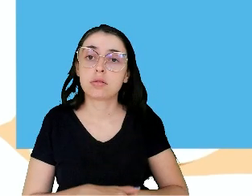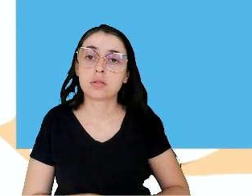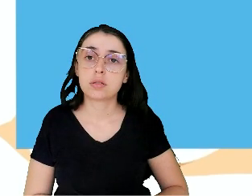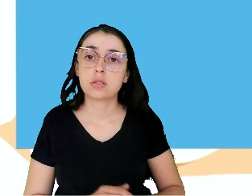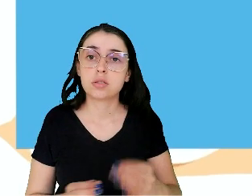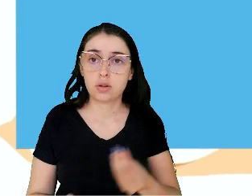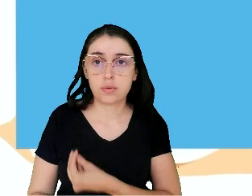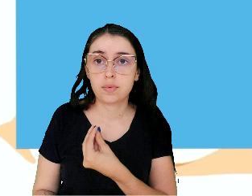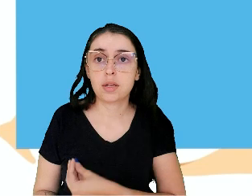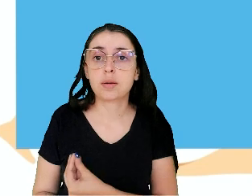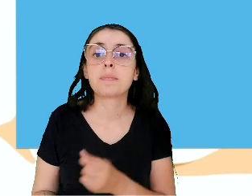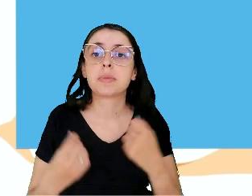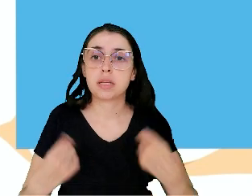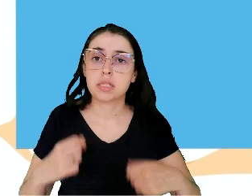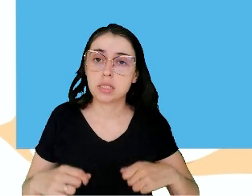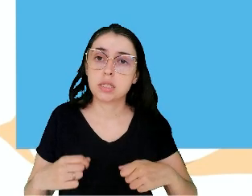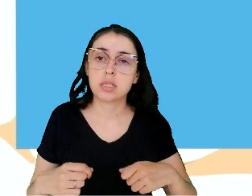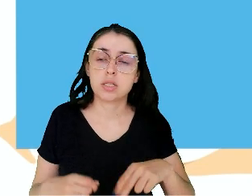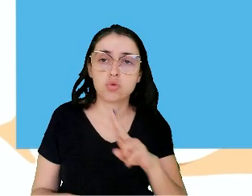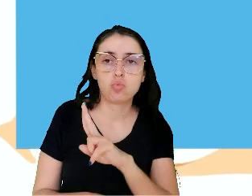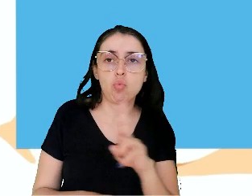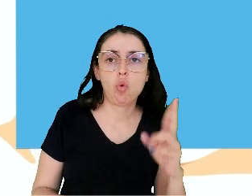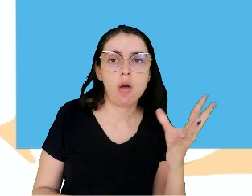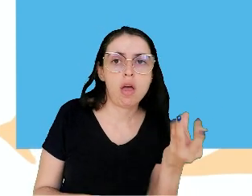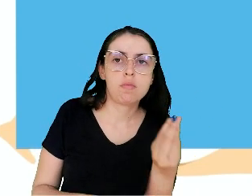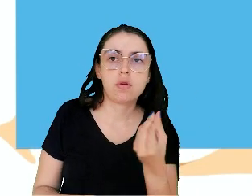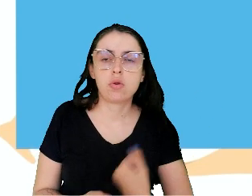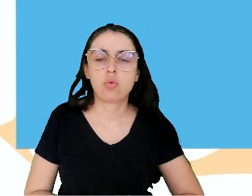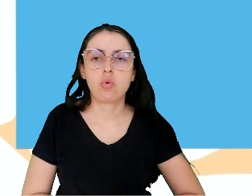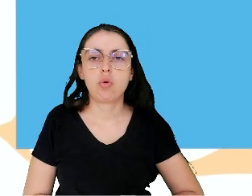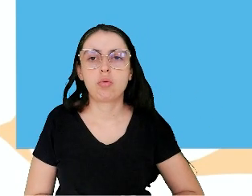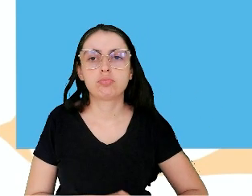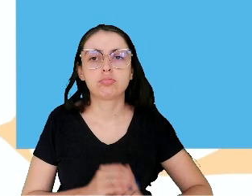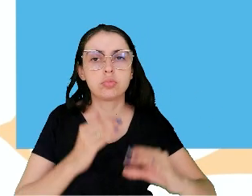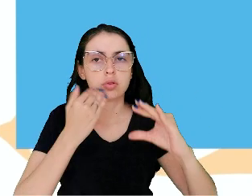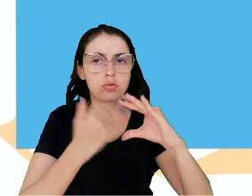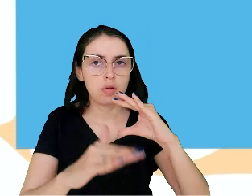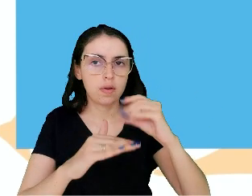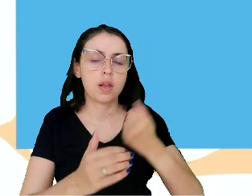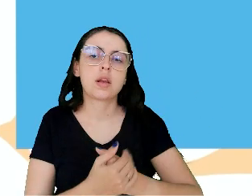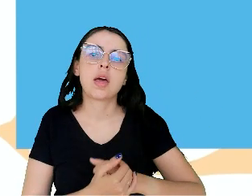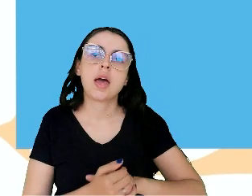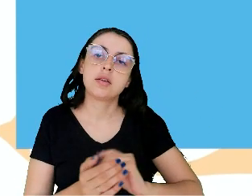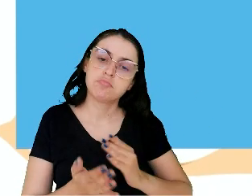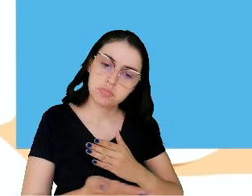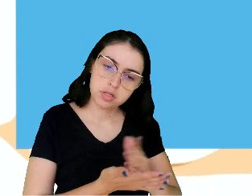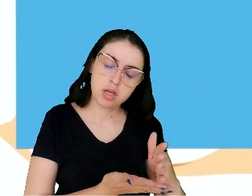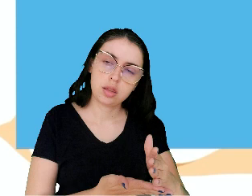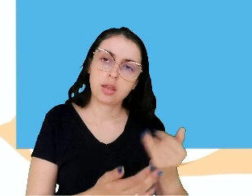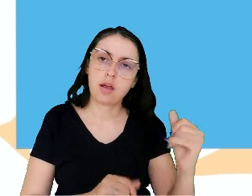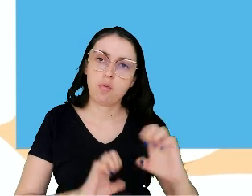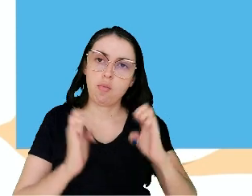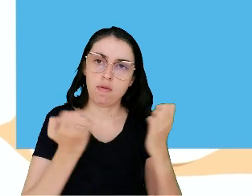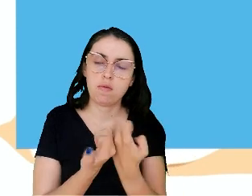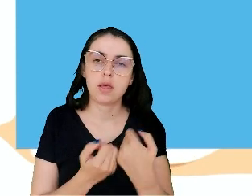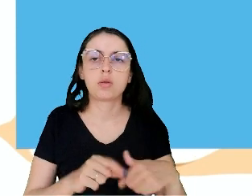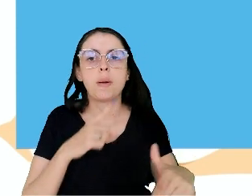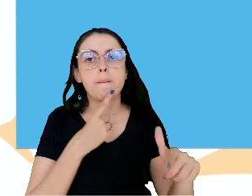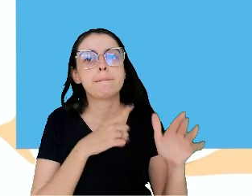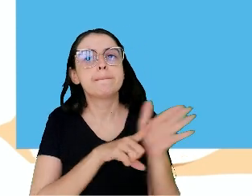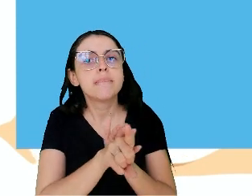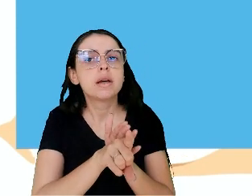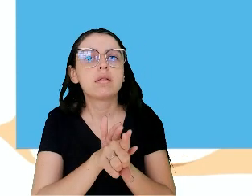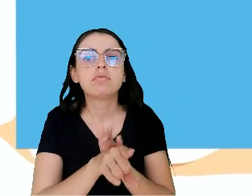presença é necessário digitar o nome completo no chat, então logo ingressem no evento. As perguntas